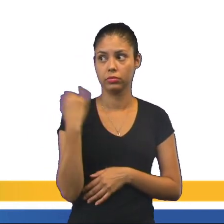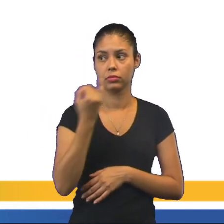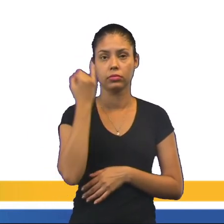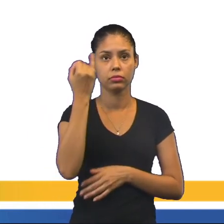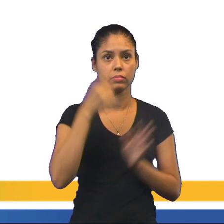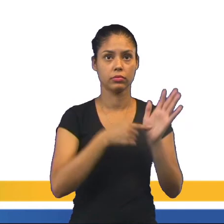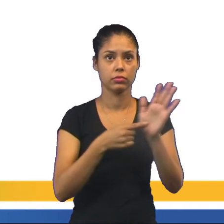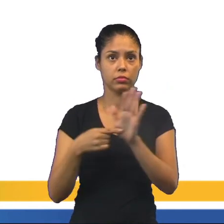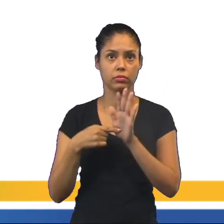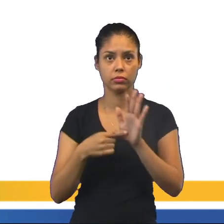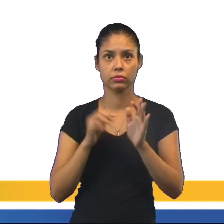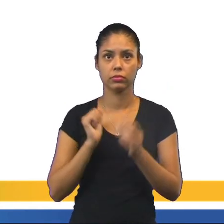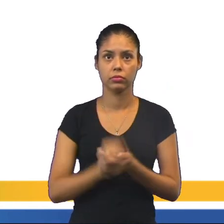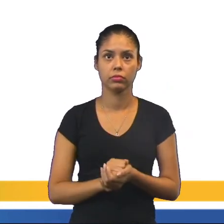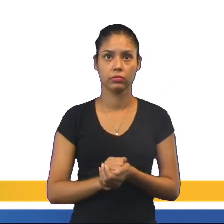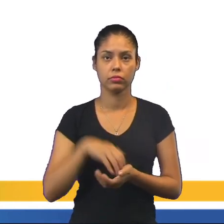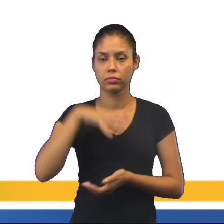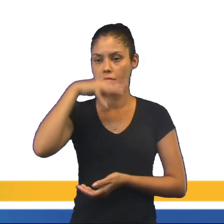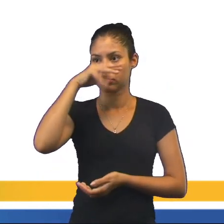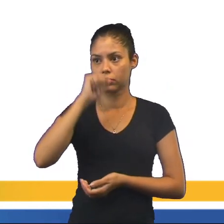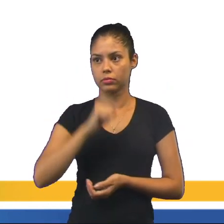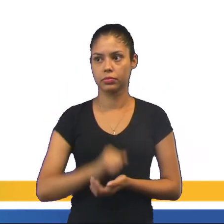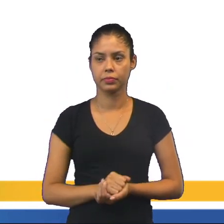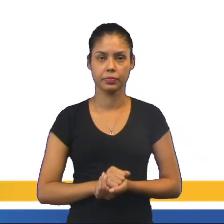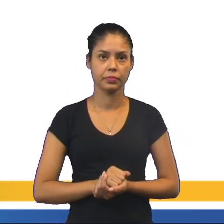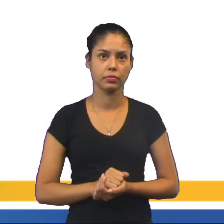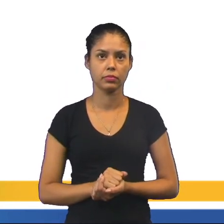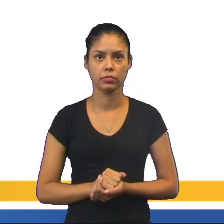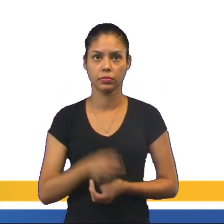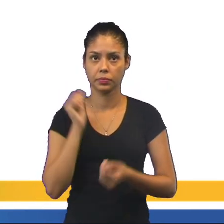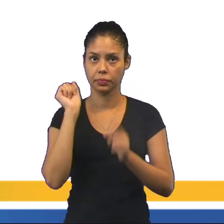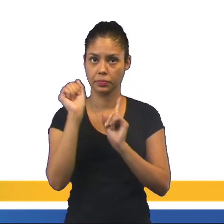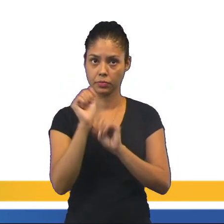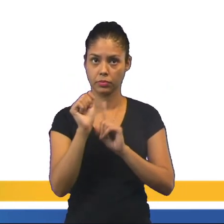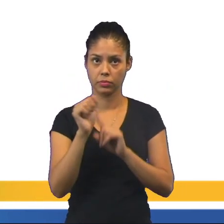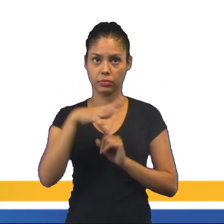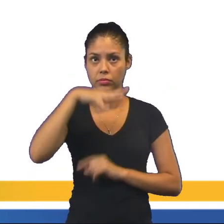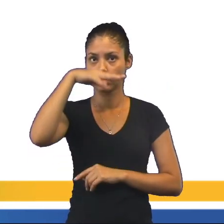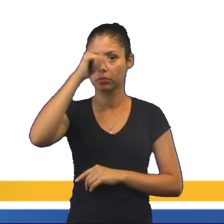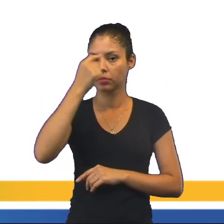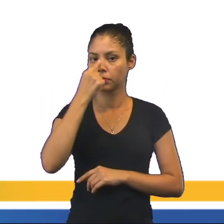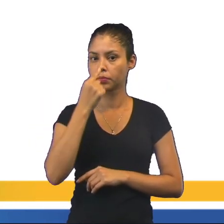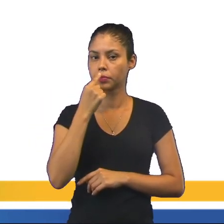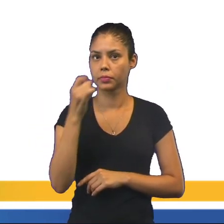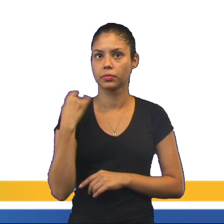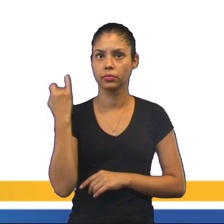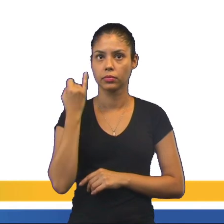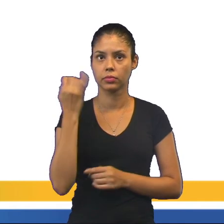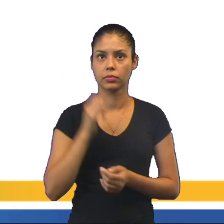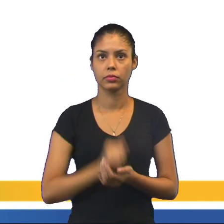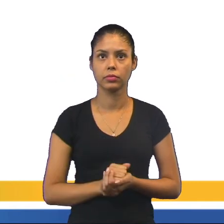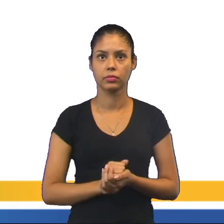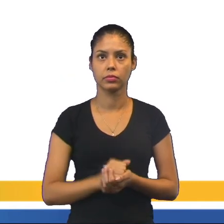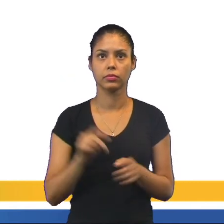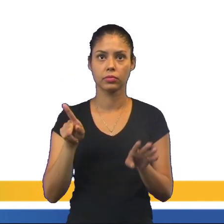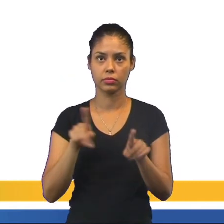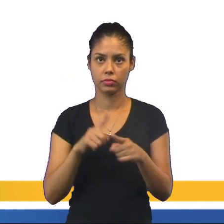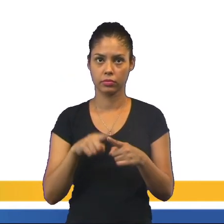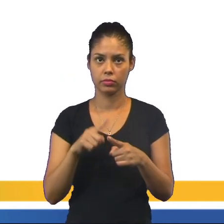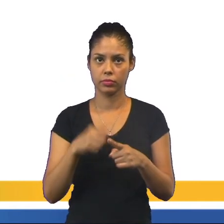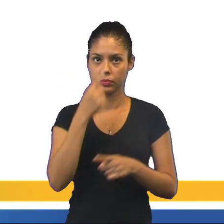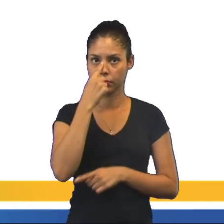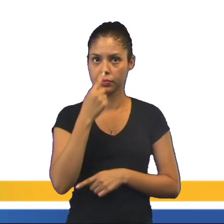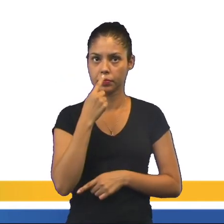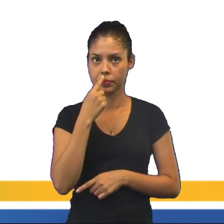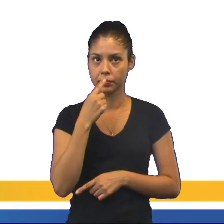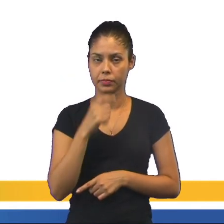que apresenta a importância de se respirar pelo nariz. Letra A, respirar pelo nariz é importante, pois nas cavidades